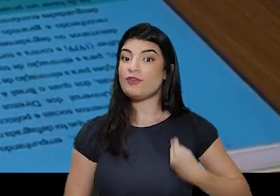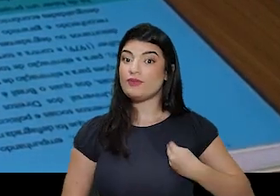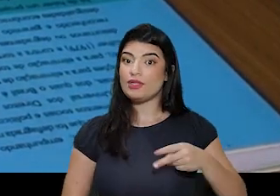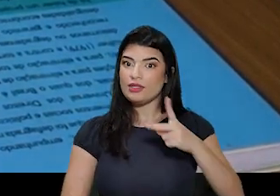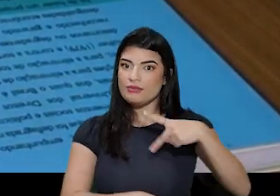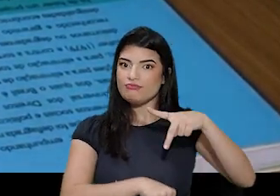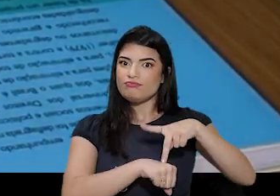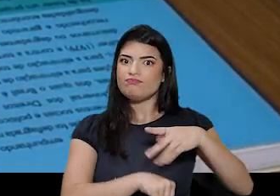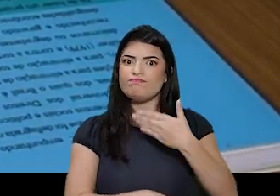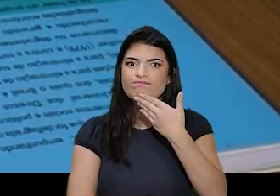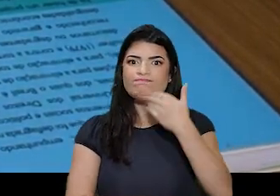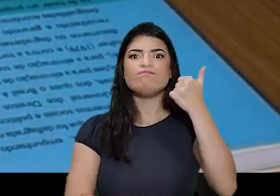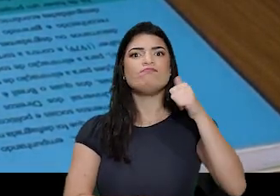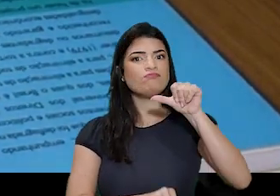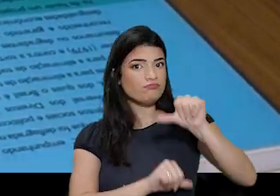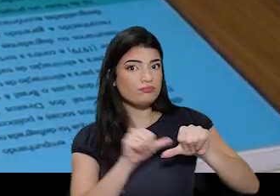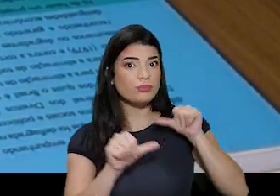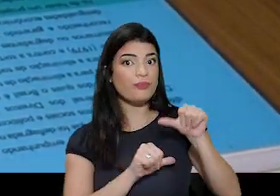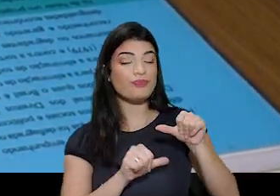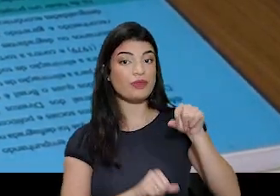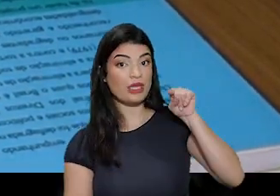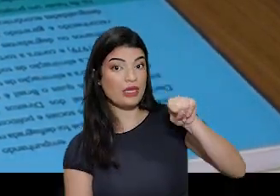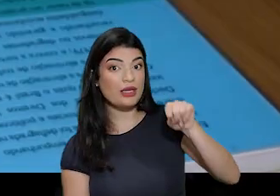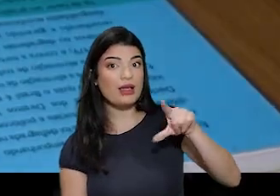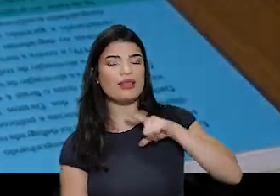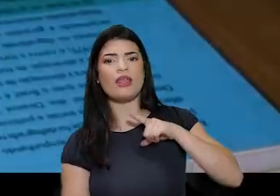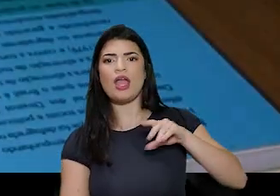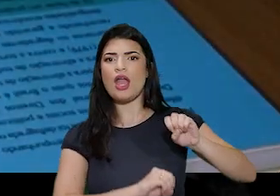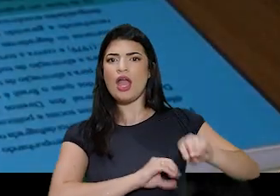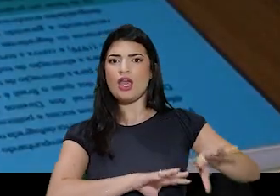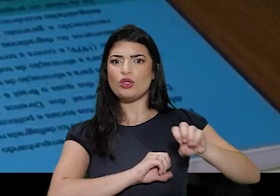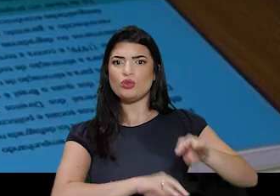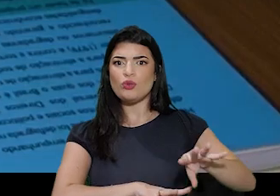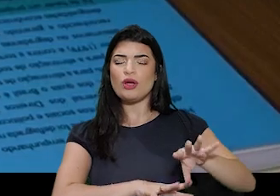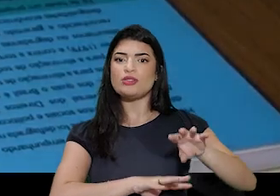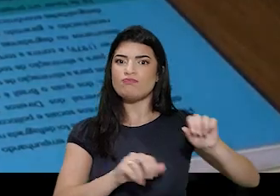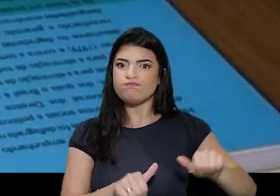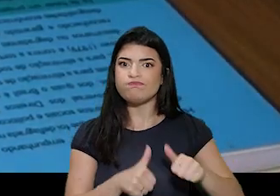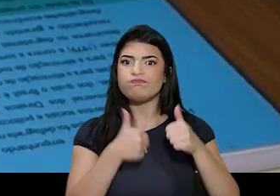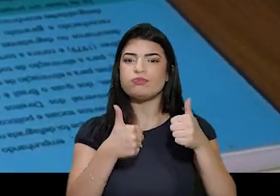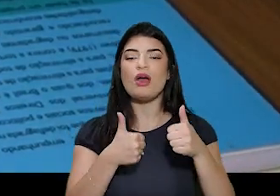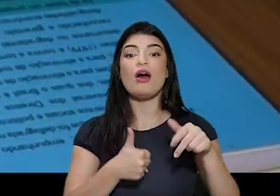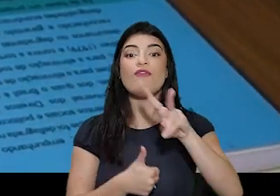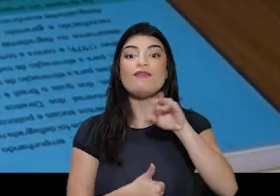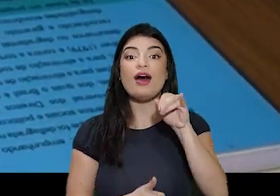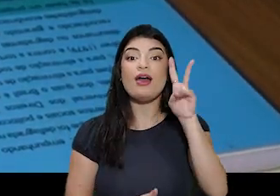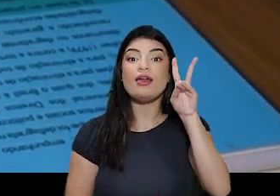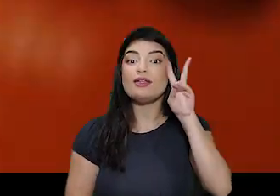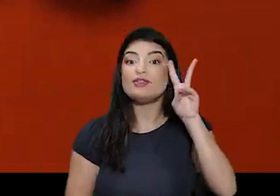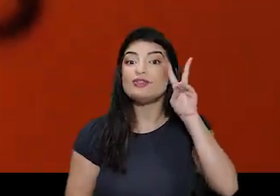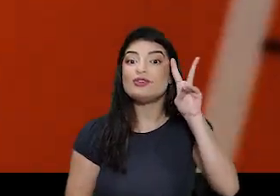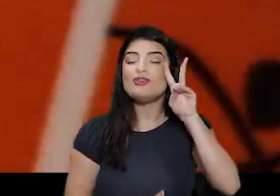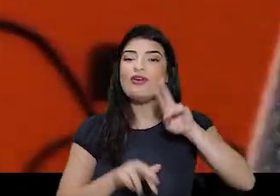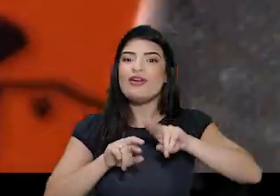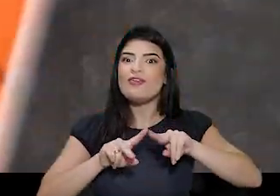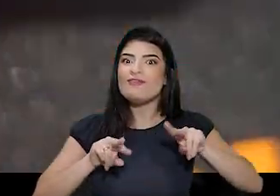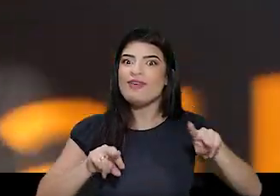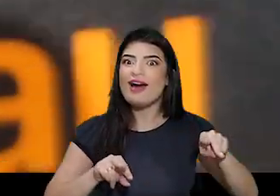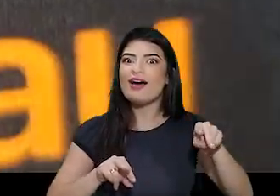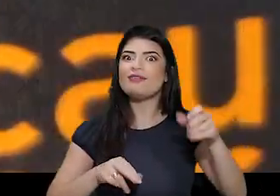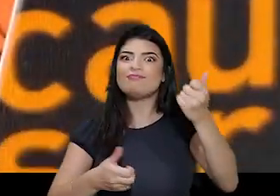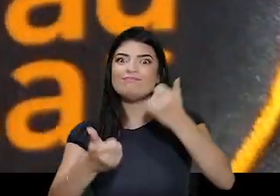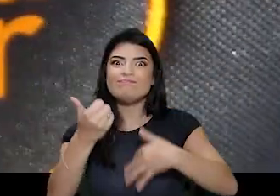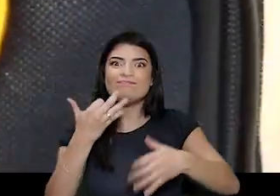no nosso país. E por falar no poder que tem a educação, nós vamos conhecer histórias e